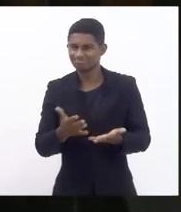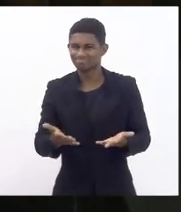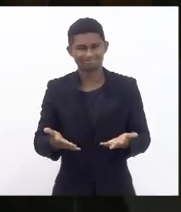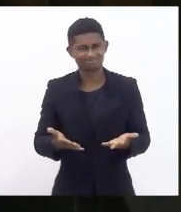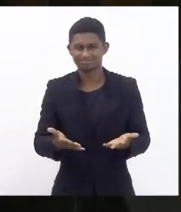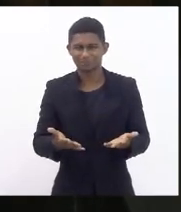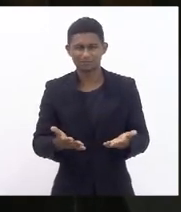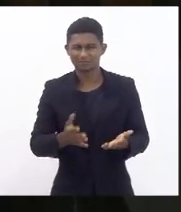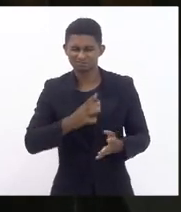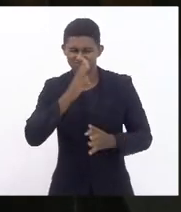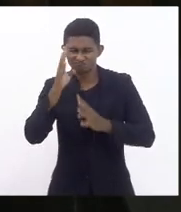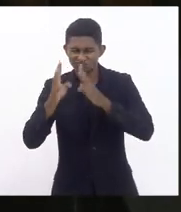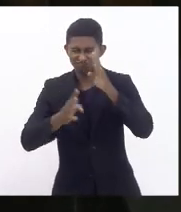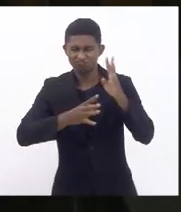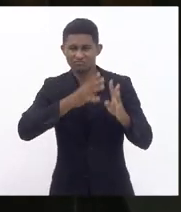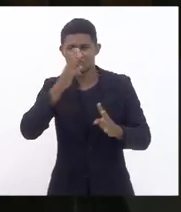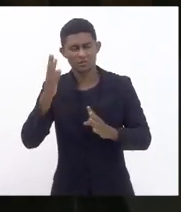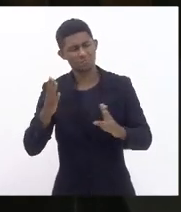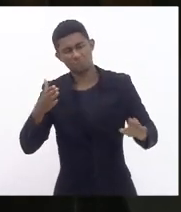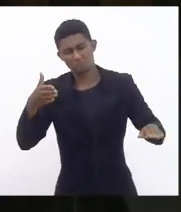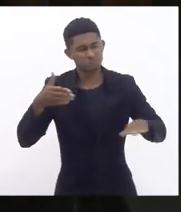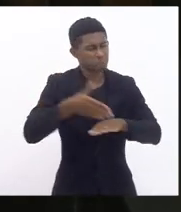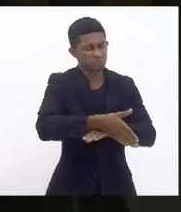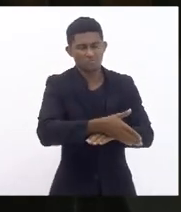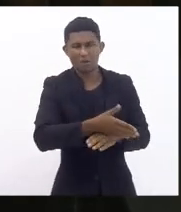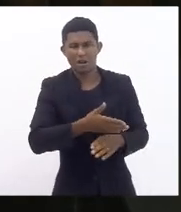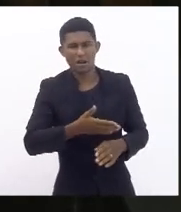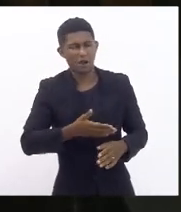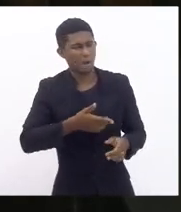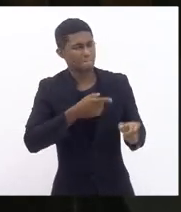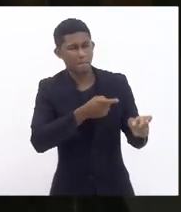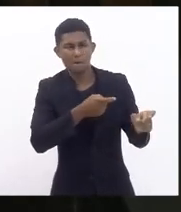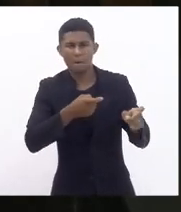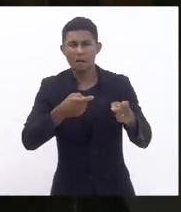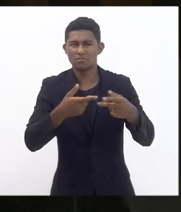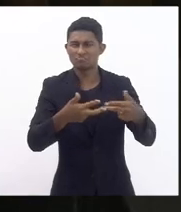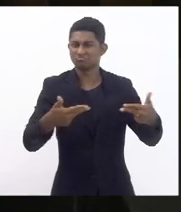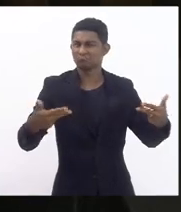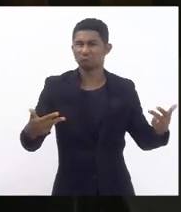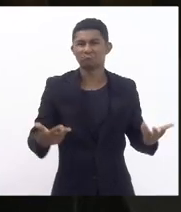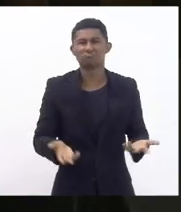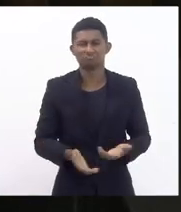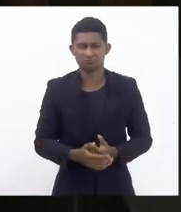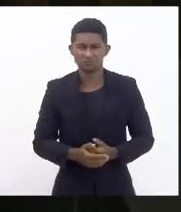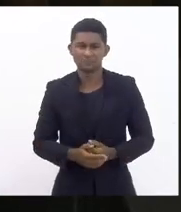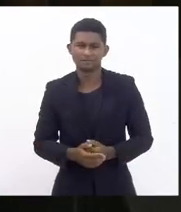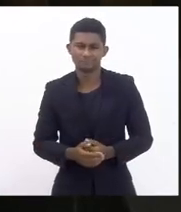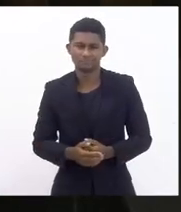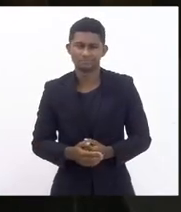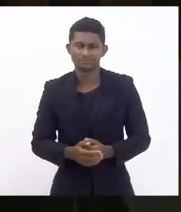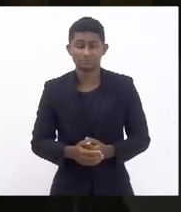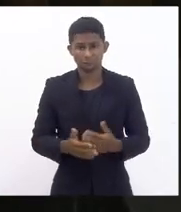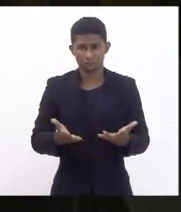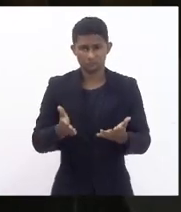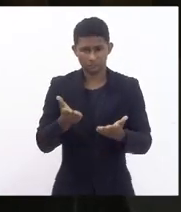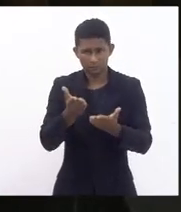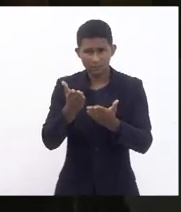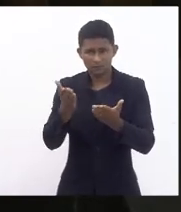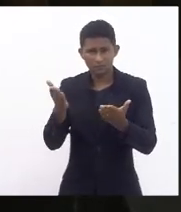basilares humanitários, este concerto que se está